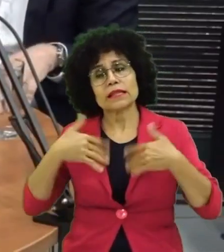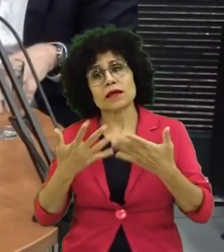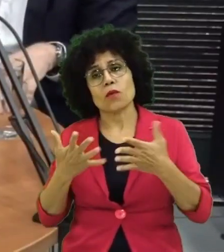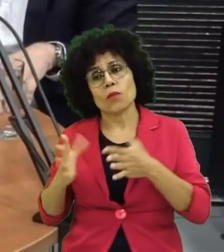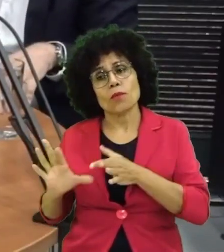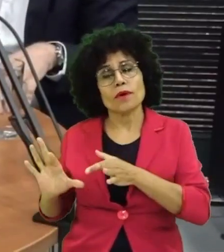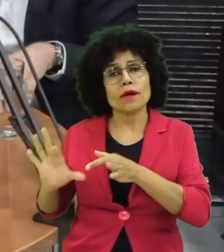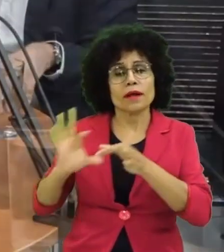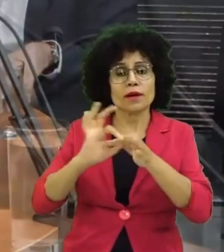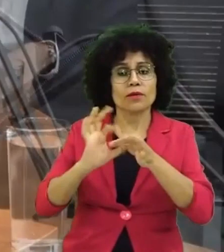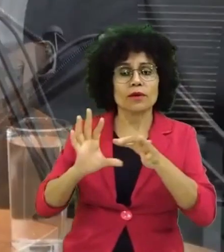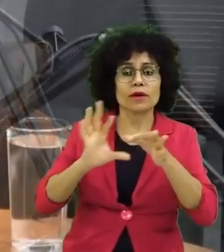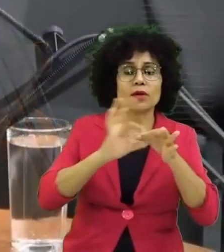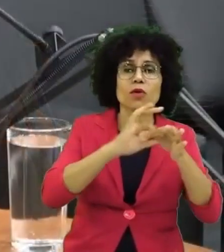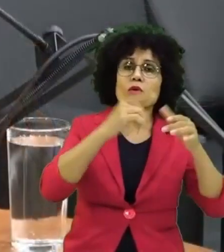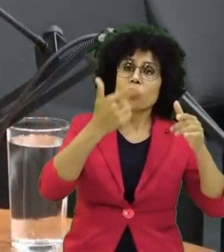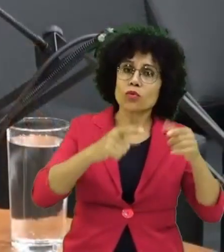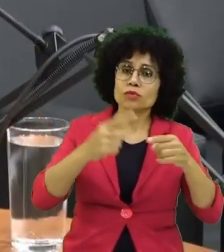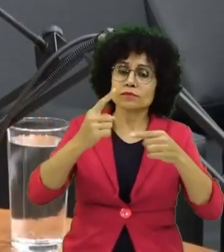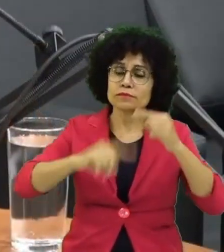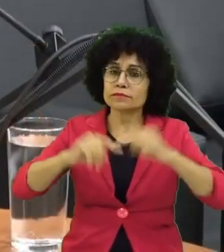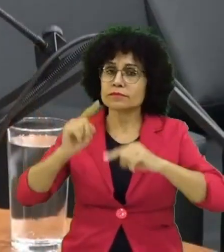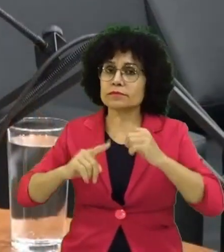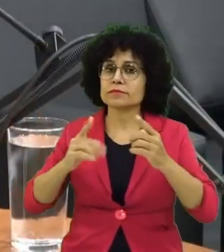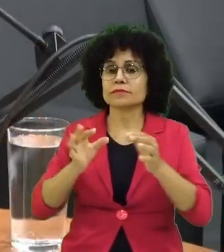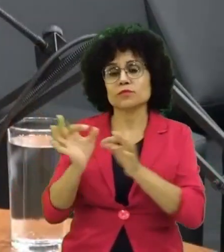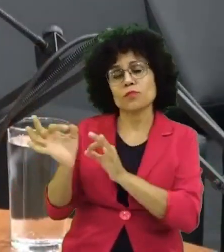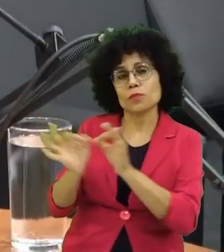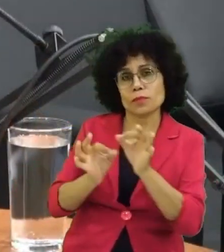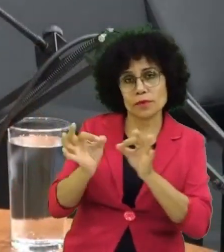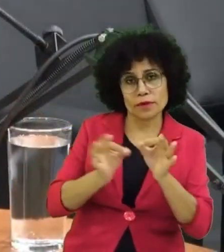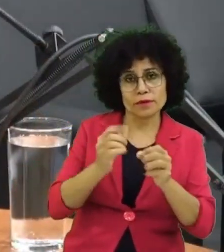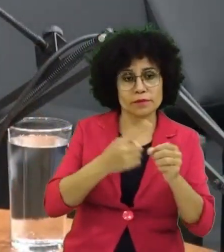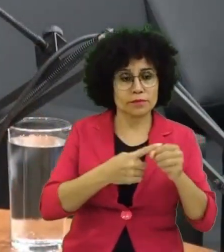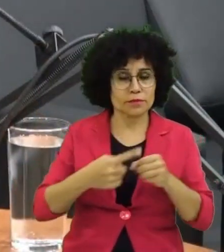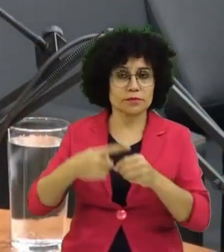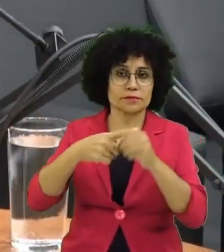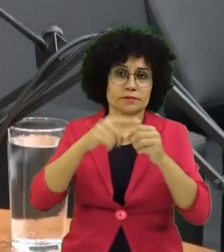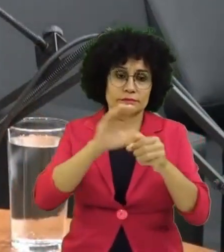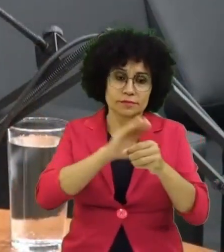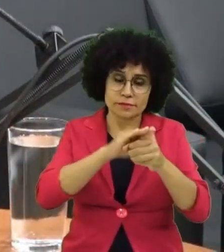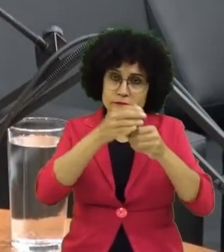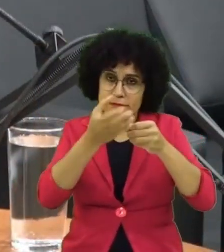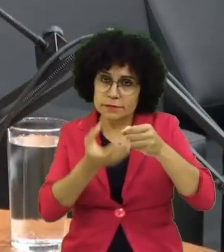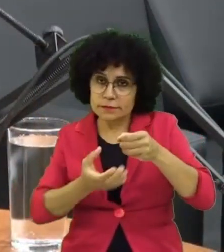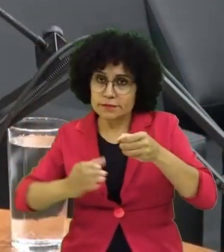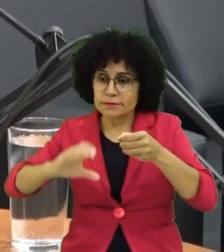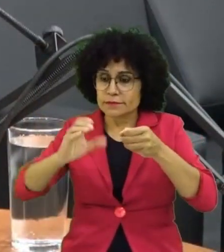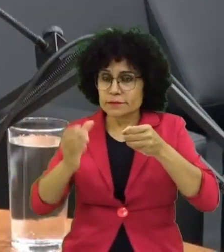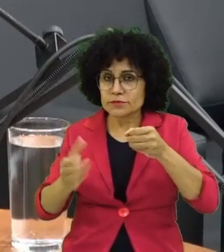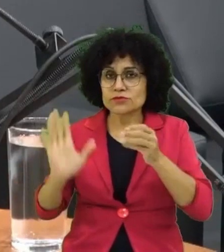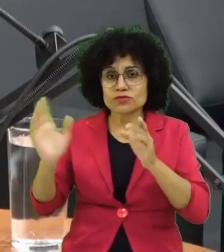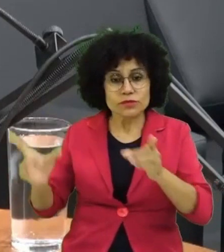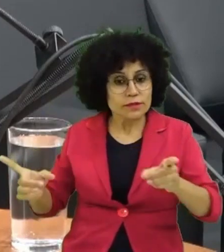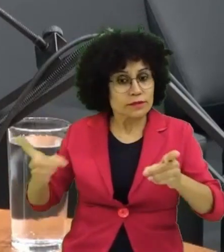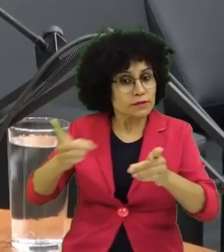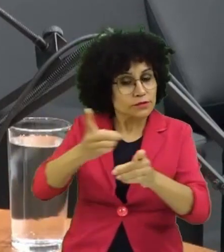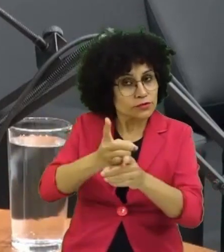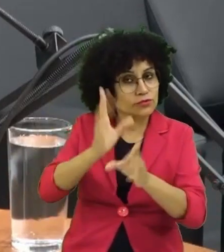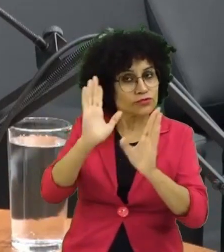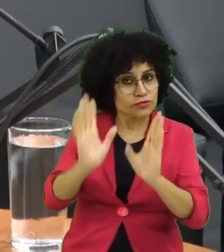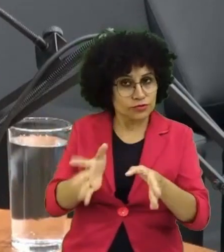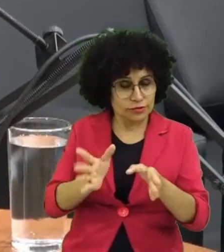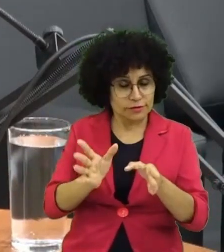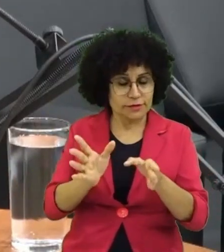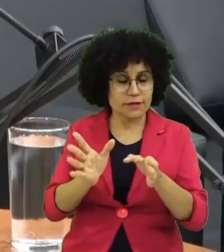alguns outros instrumentos que nós já temos. Por exemplo, os planos municipais de saneamento, com todos os diagnósticos que foram feitos. Talvez